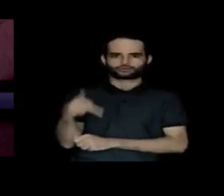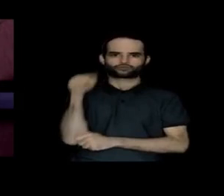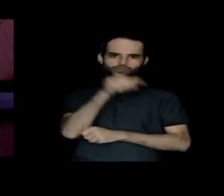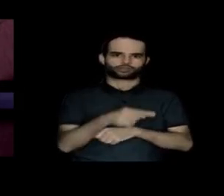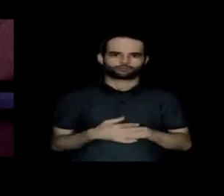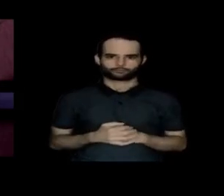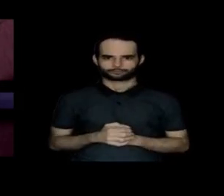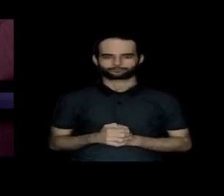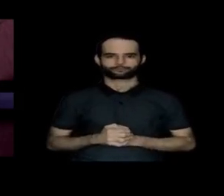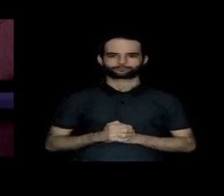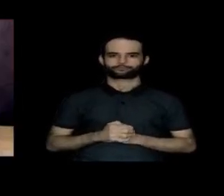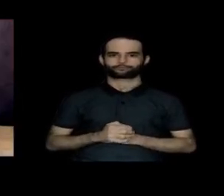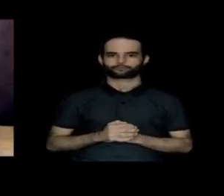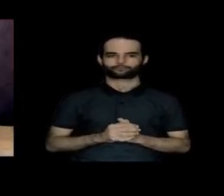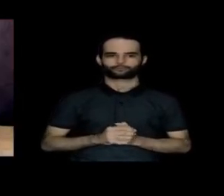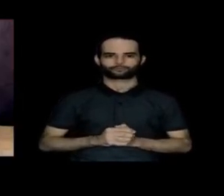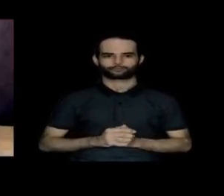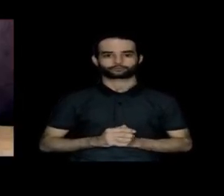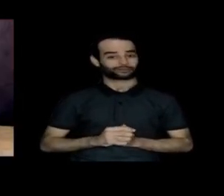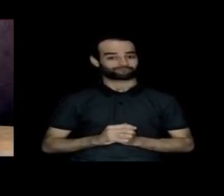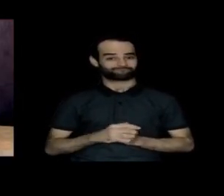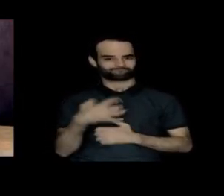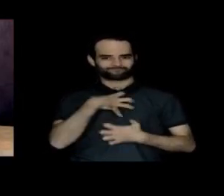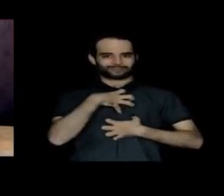com uma professora também de lá,